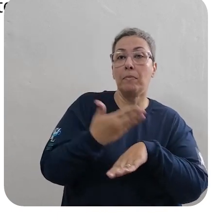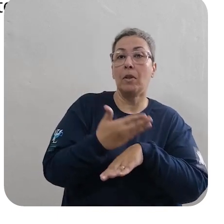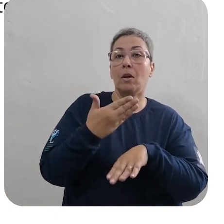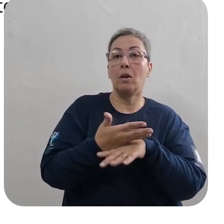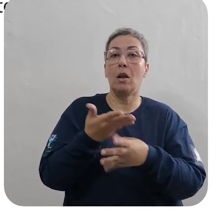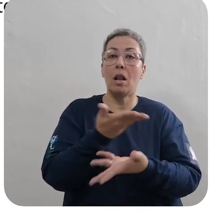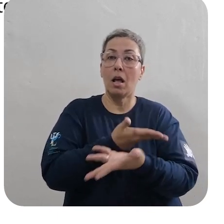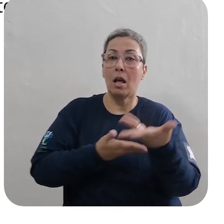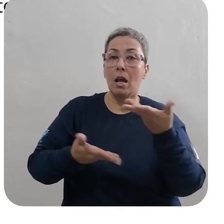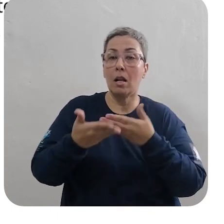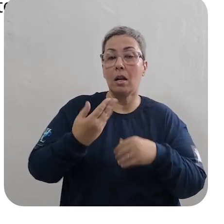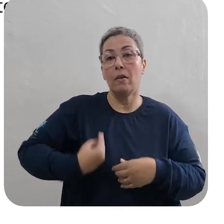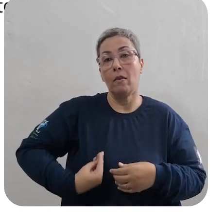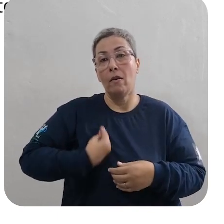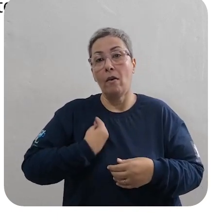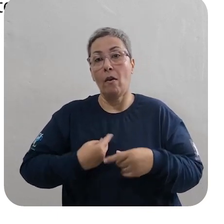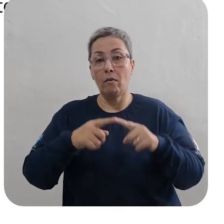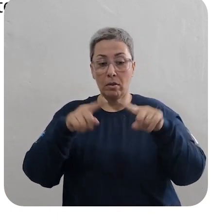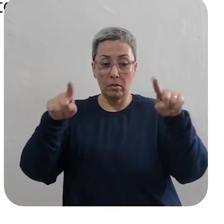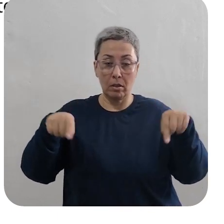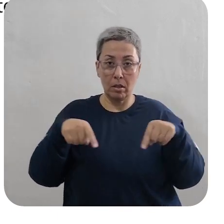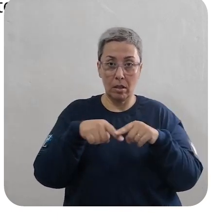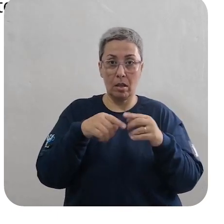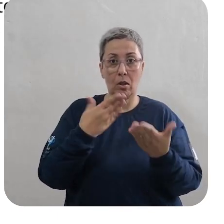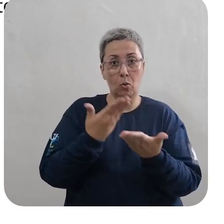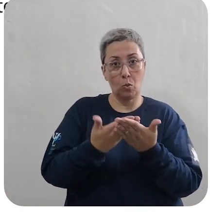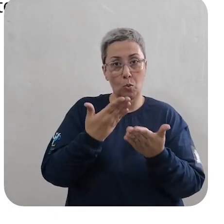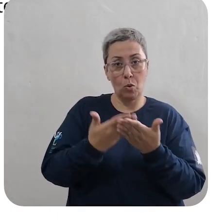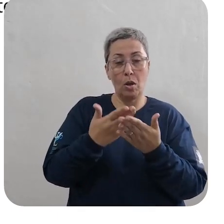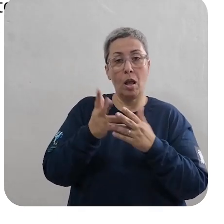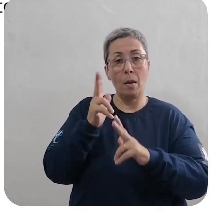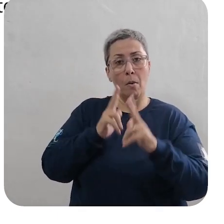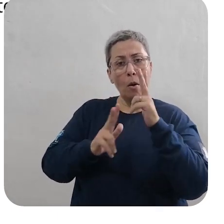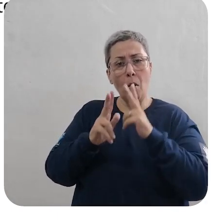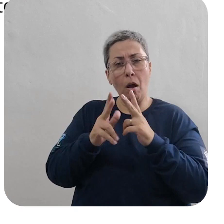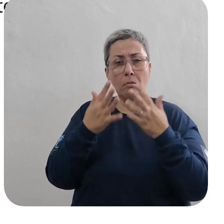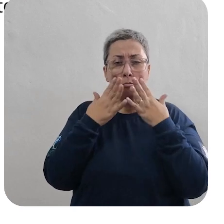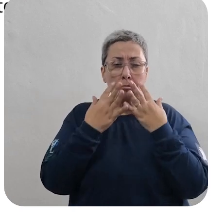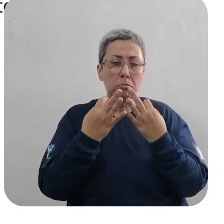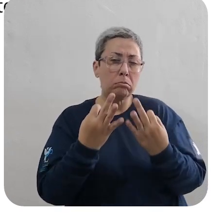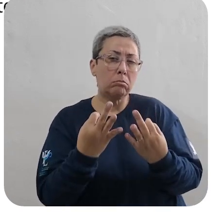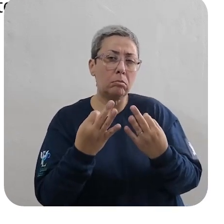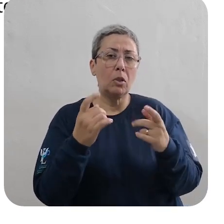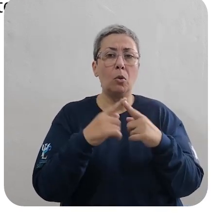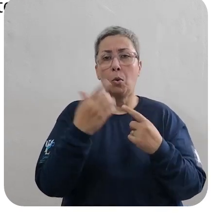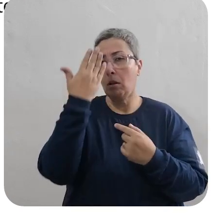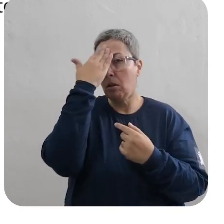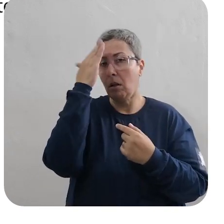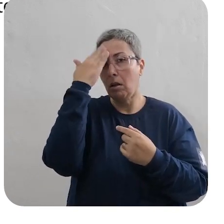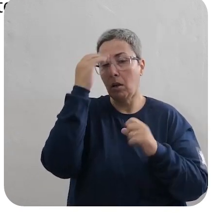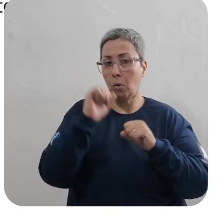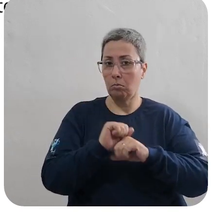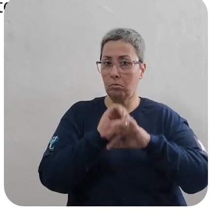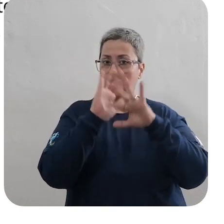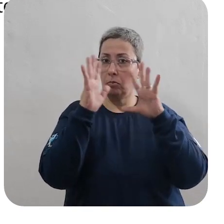participar das interações cotidianas em sala de aula, escutando com atenção e